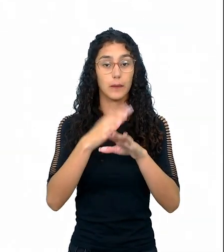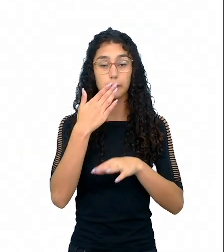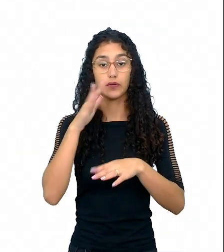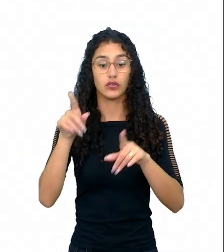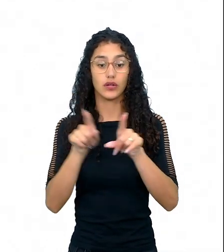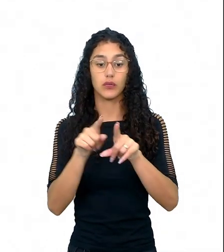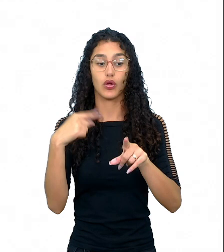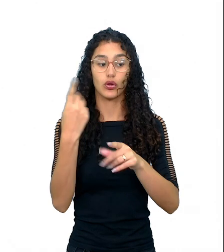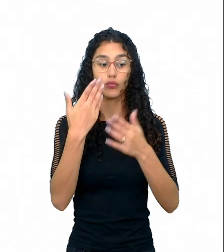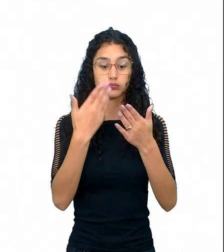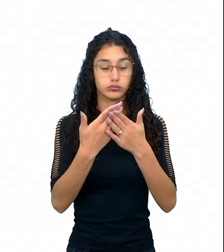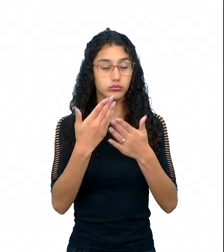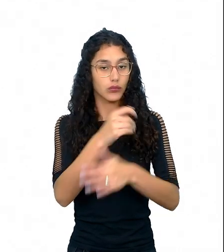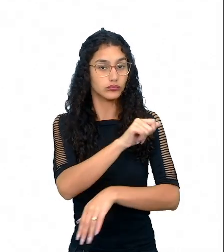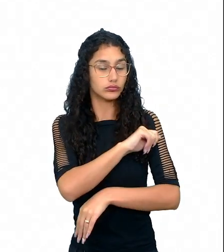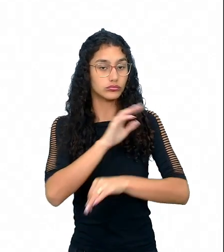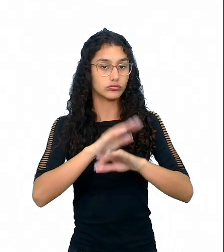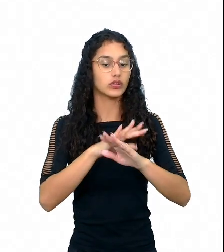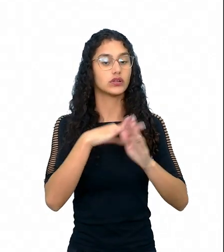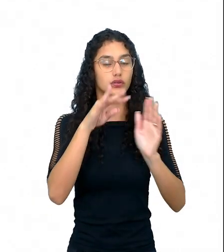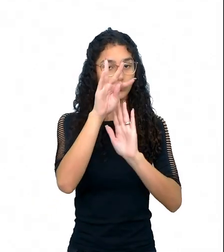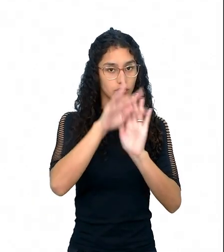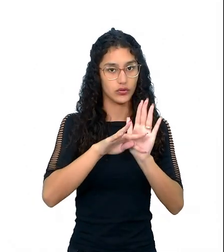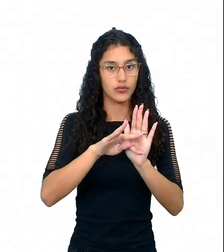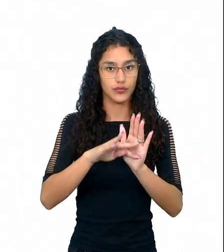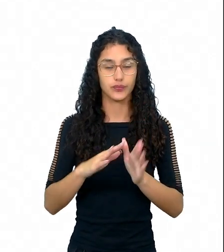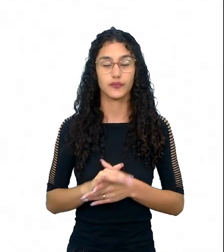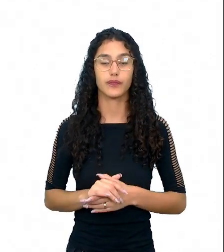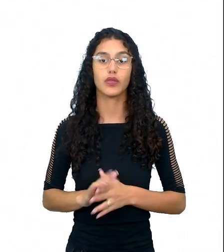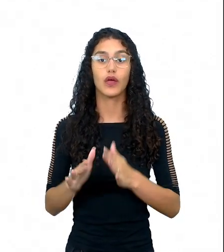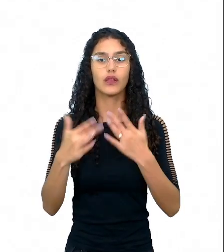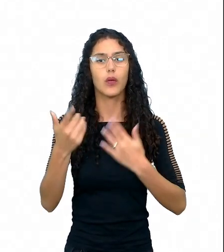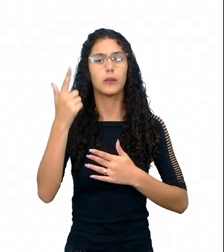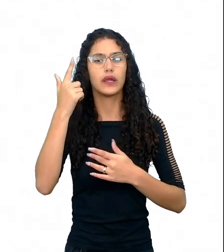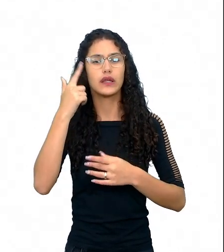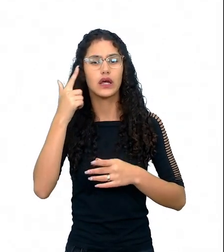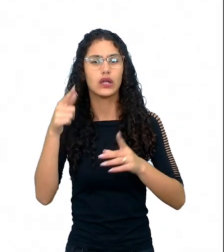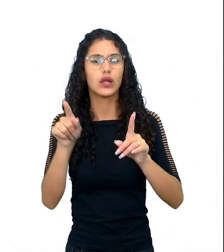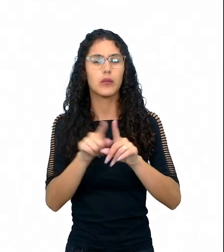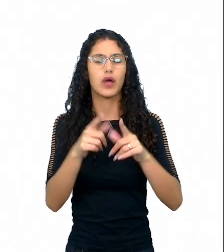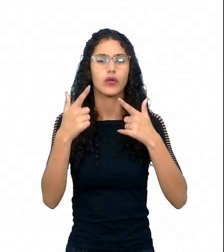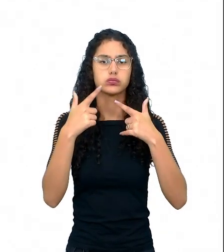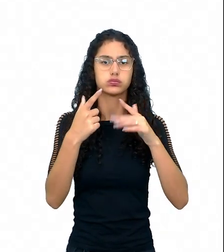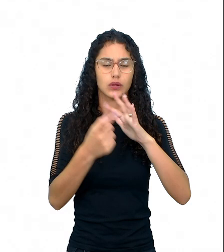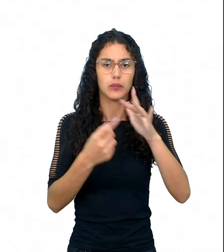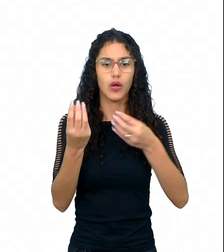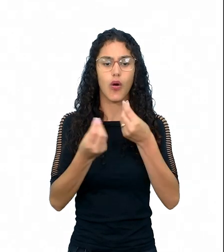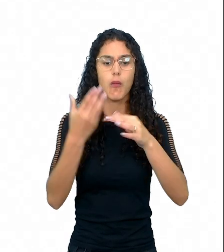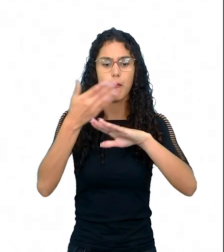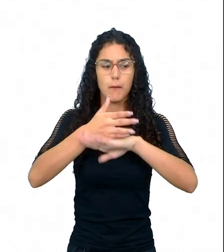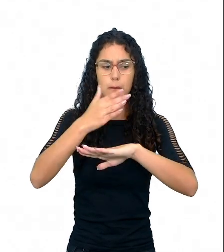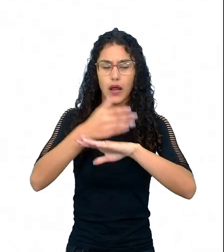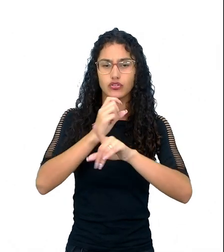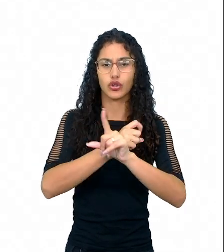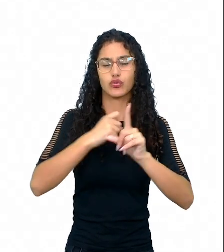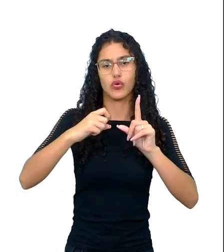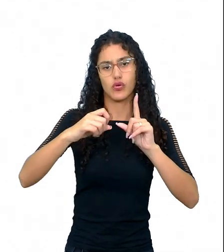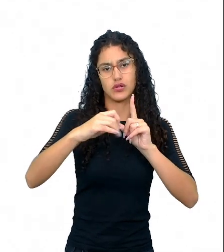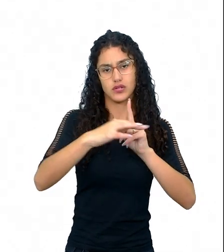para que os nossos estudantes produzam os seus textos, né? Então, aqui pensando no letramento como uma prática